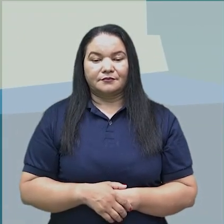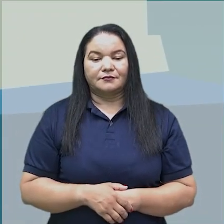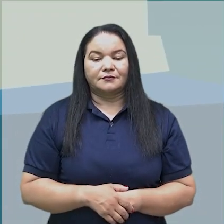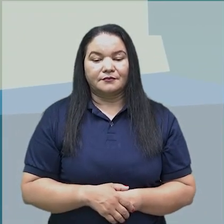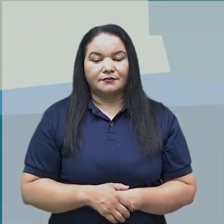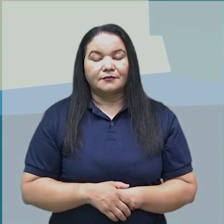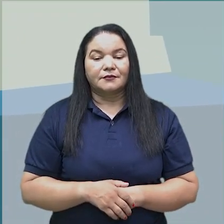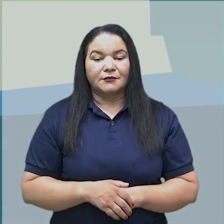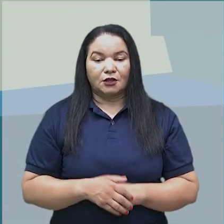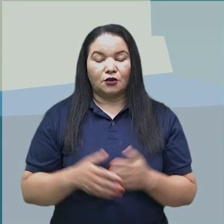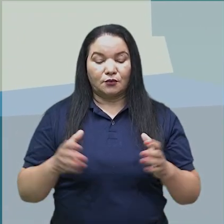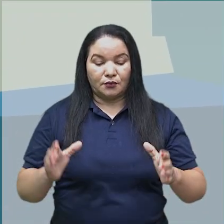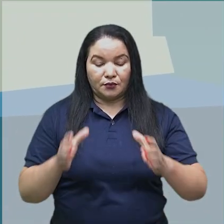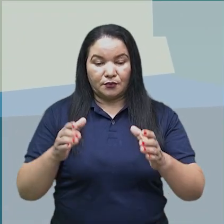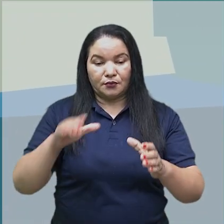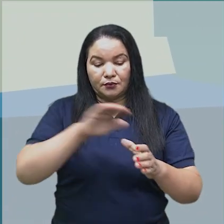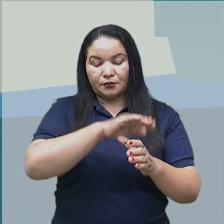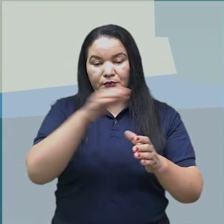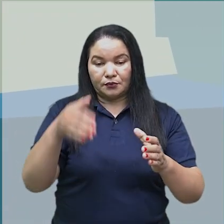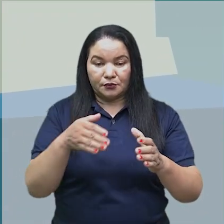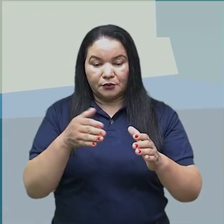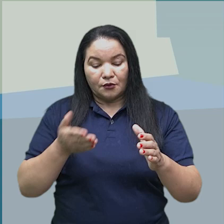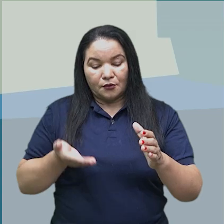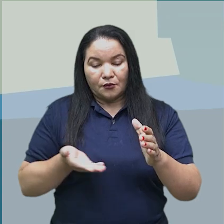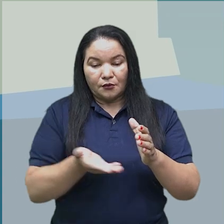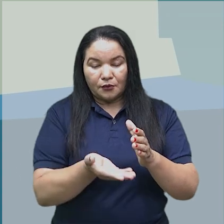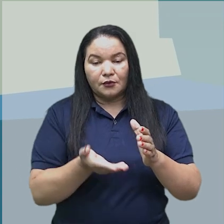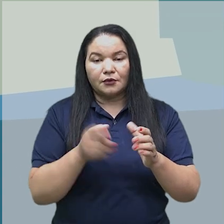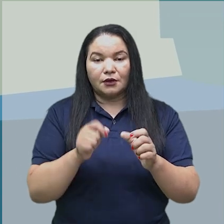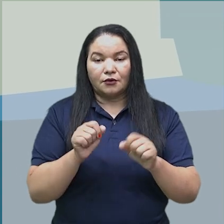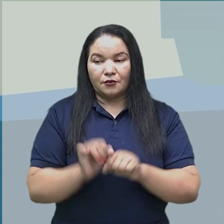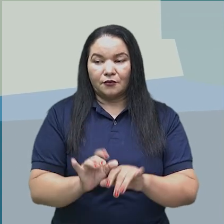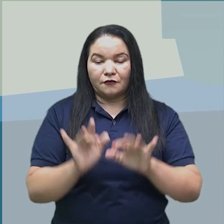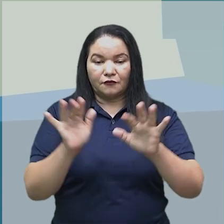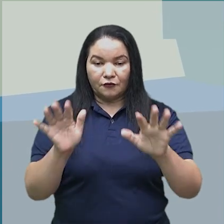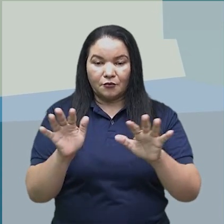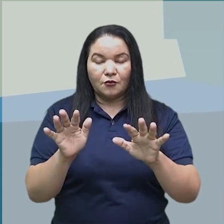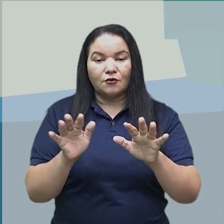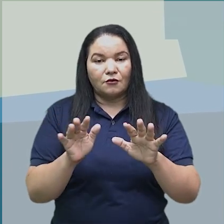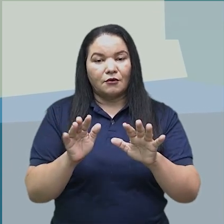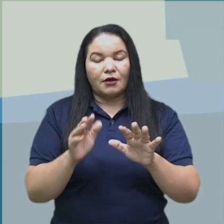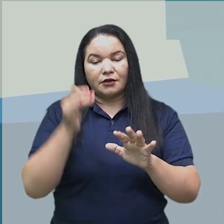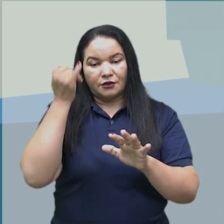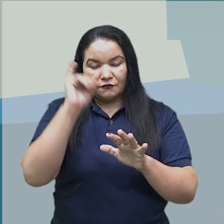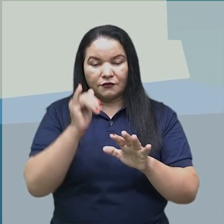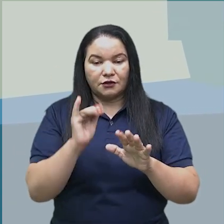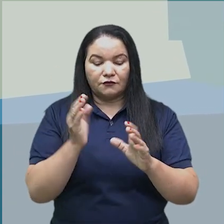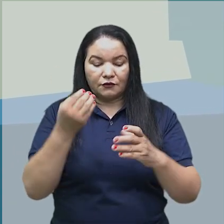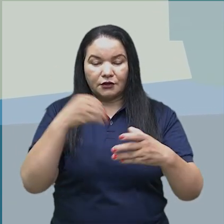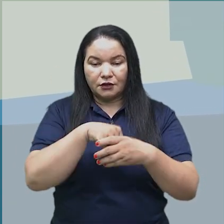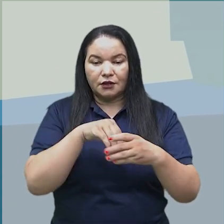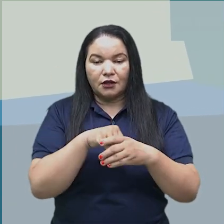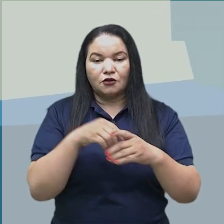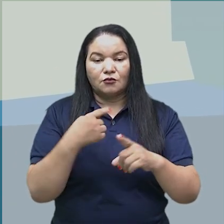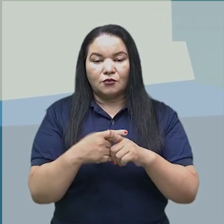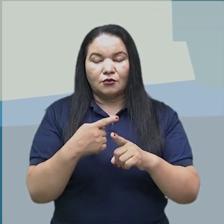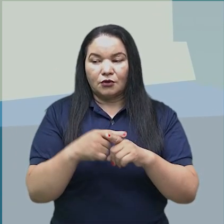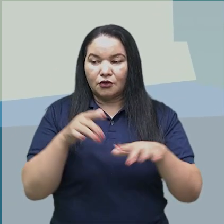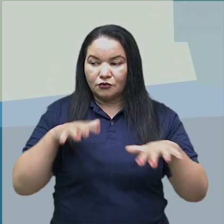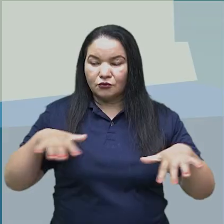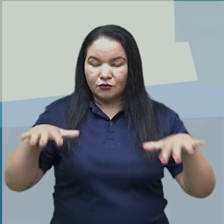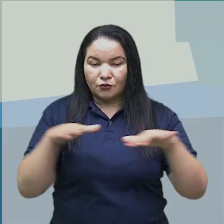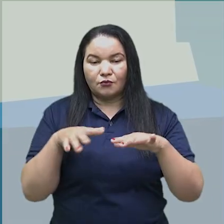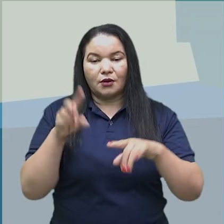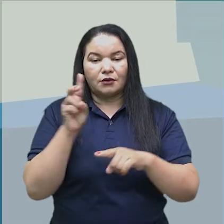A capela de exaustão evita a dispersão de vapores tóxicos no ambiente, protegendo todos no